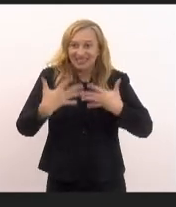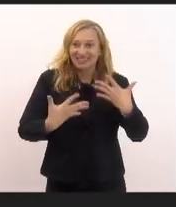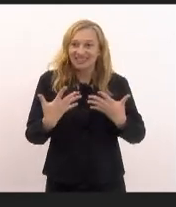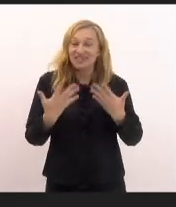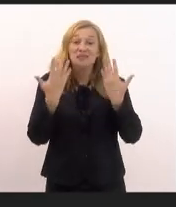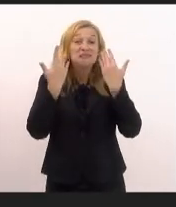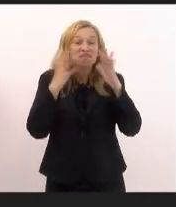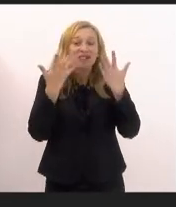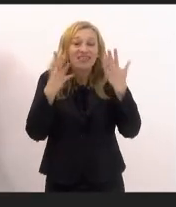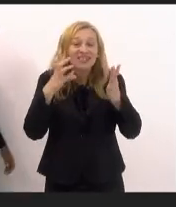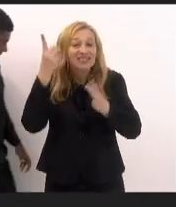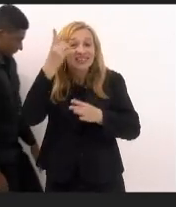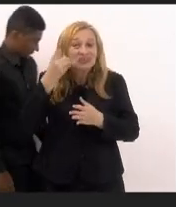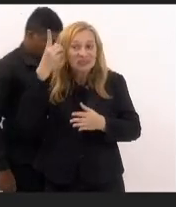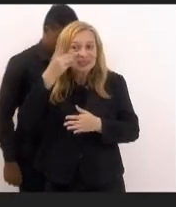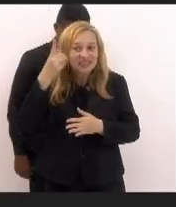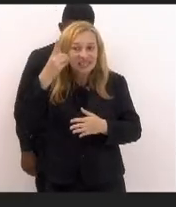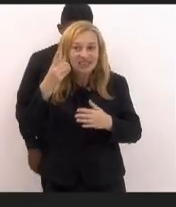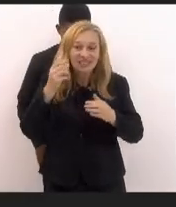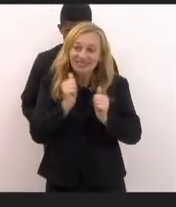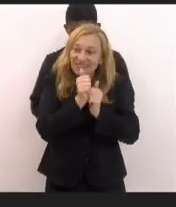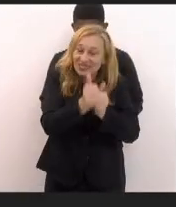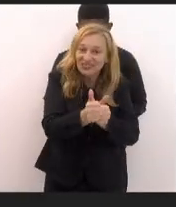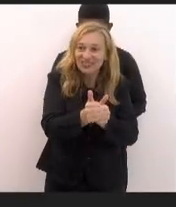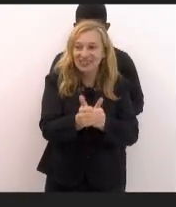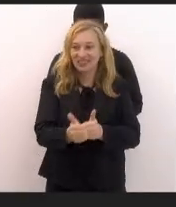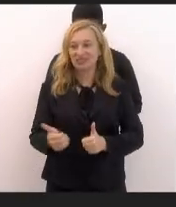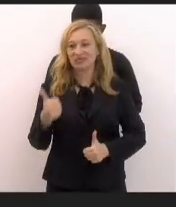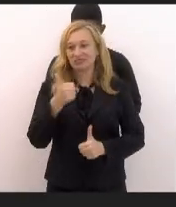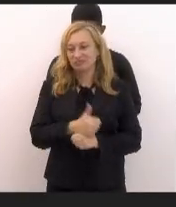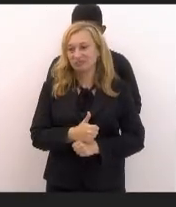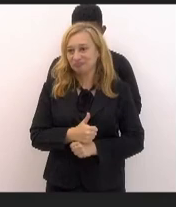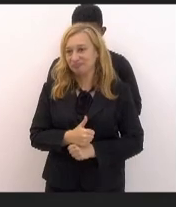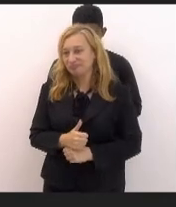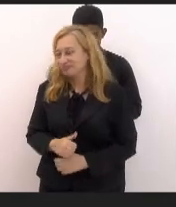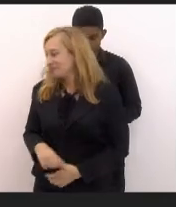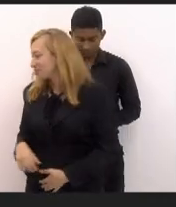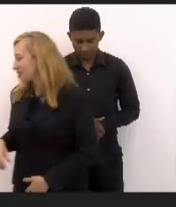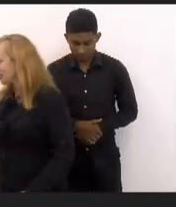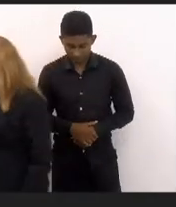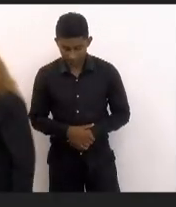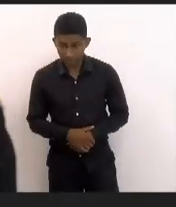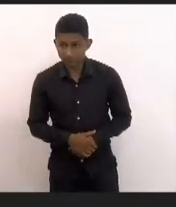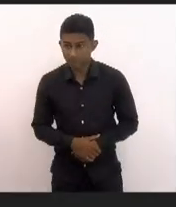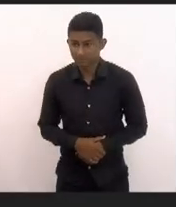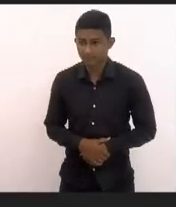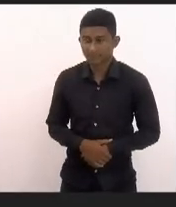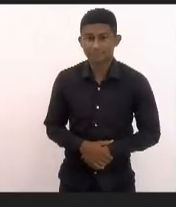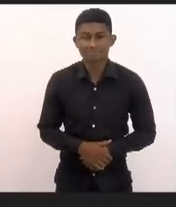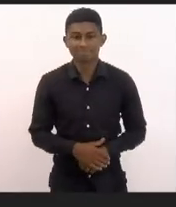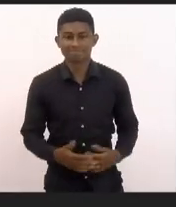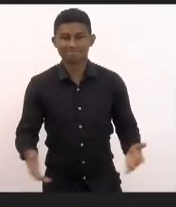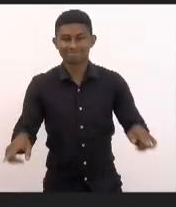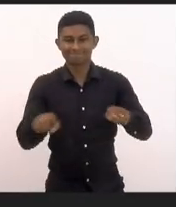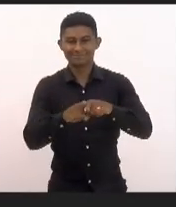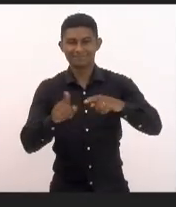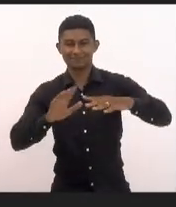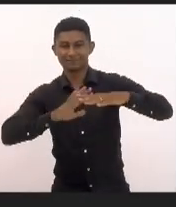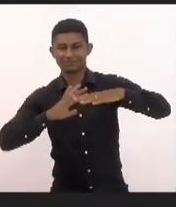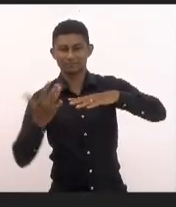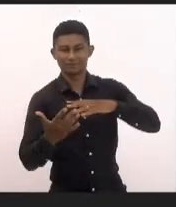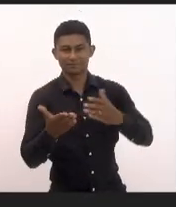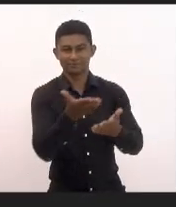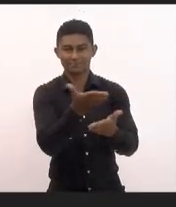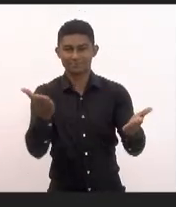os deputados e deputadas que nos acompanham, a todos que também nos acompanham pelas redes sociais.